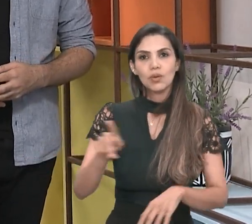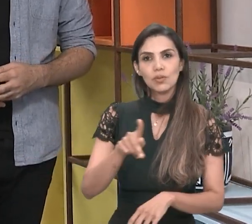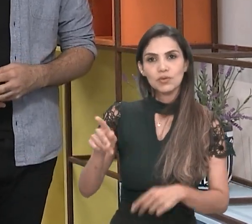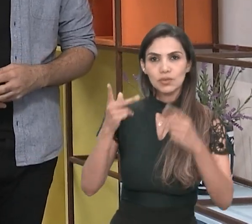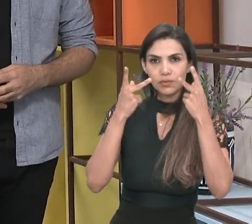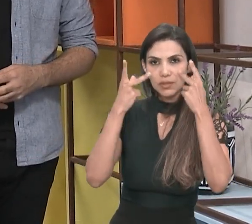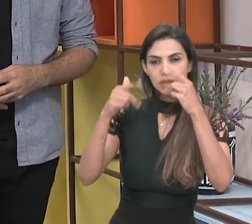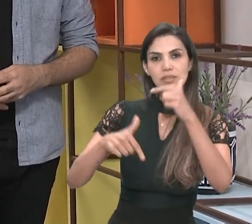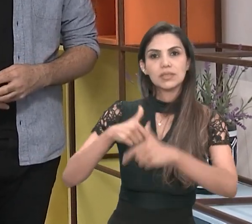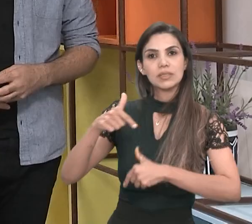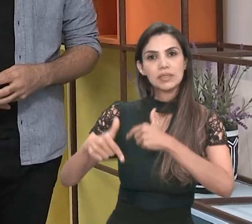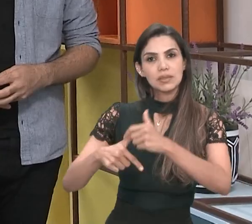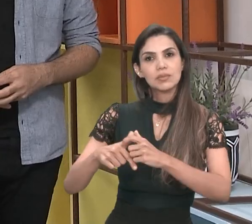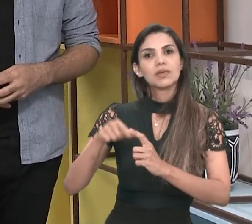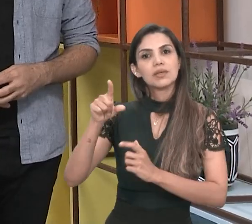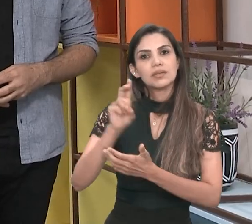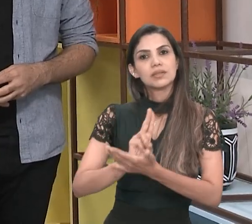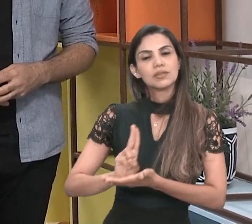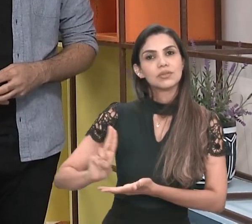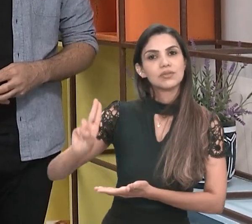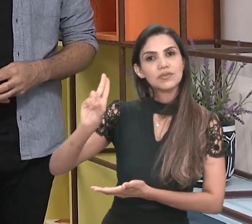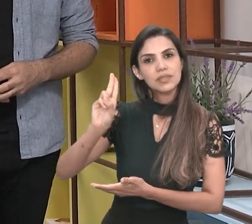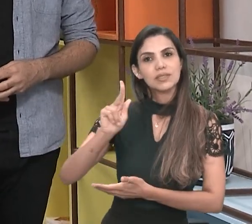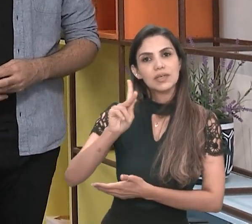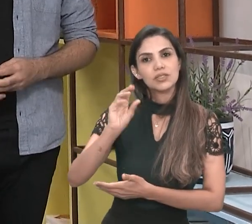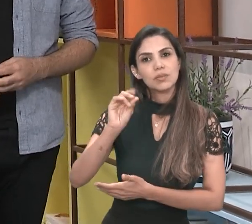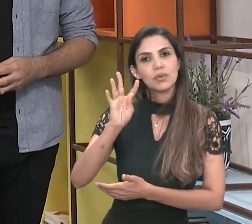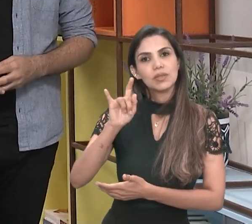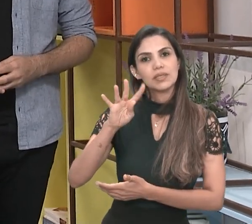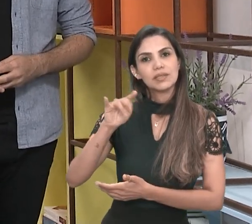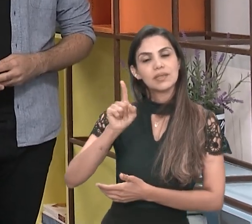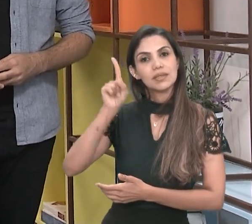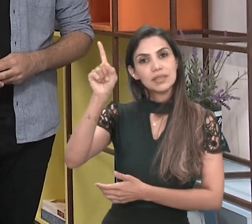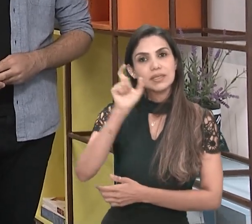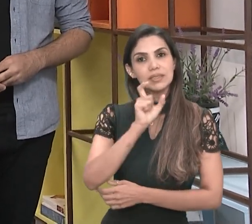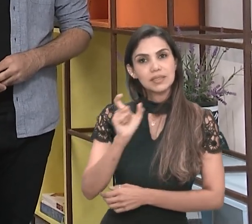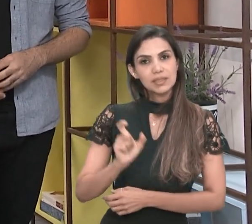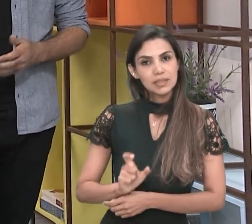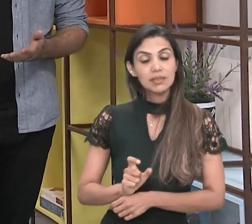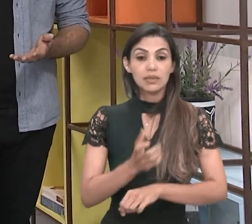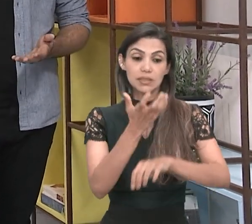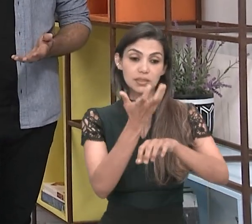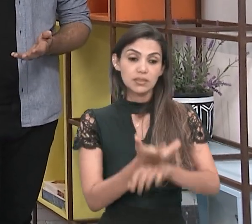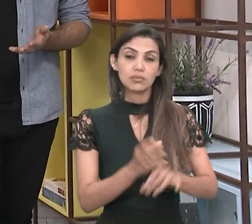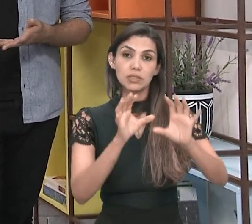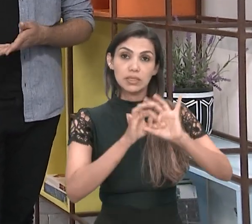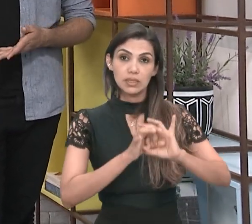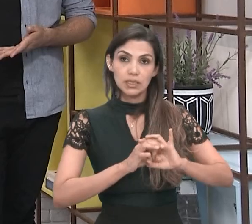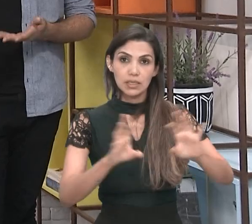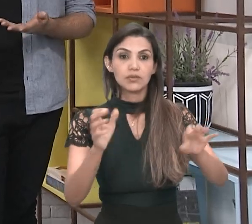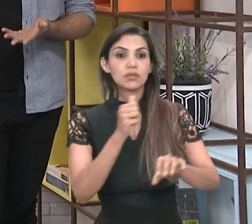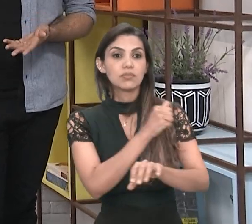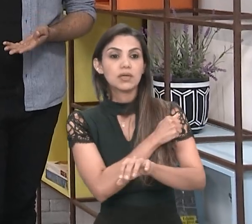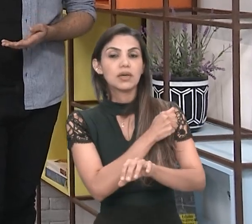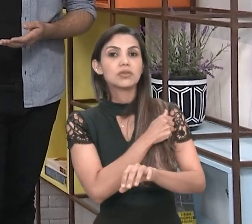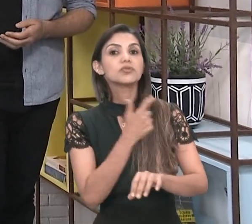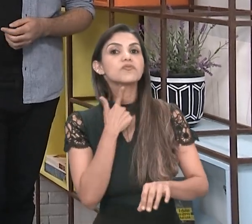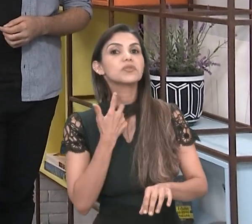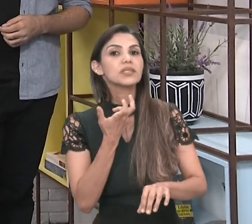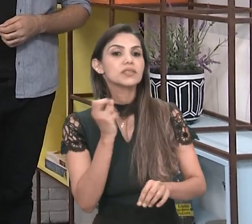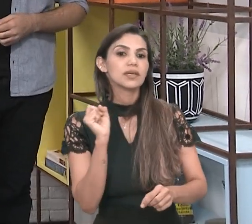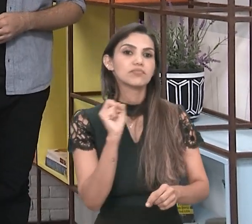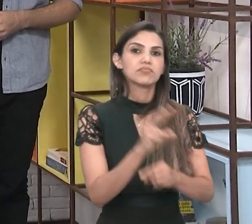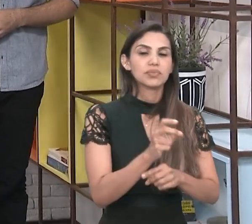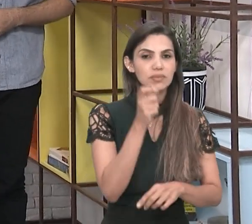na Universidade Politécnica de Marche, na Itália. A matéria é aberta aos estudantes da graduação, de pós e também